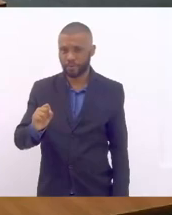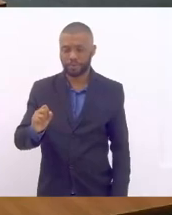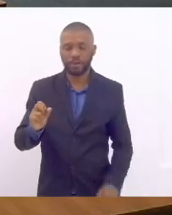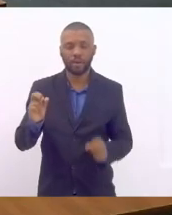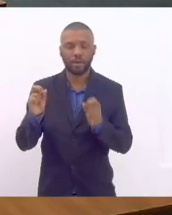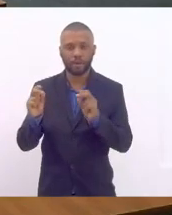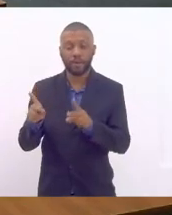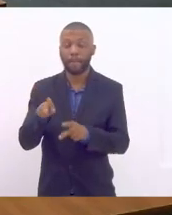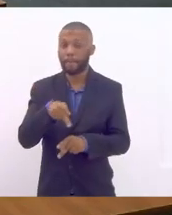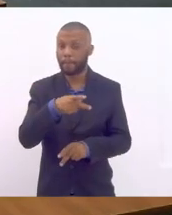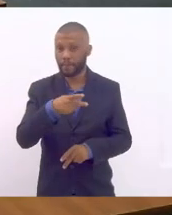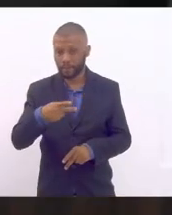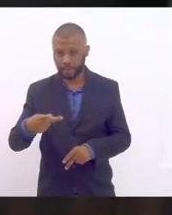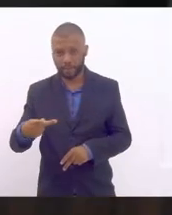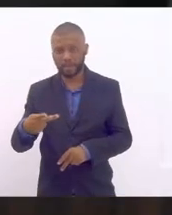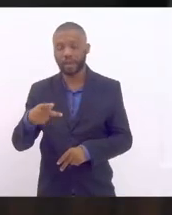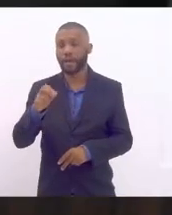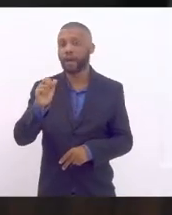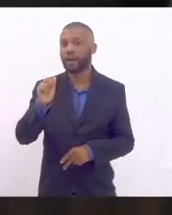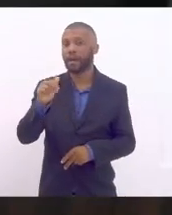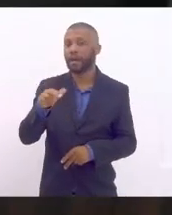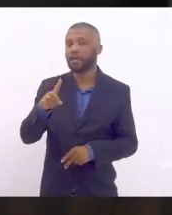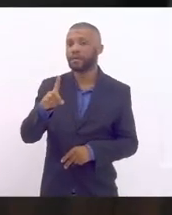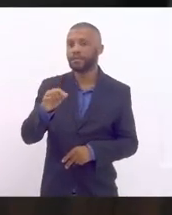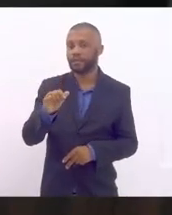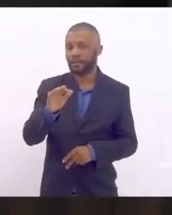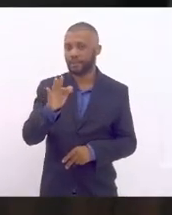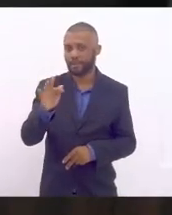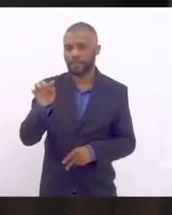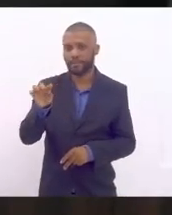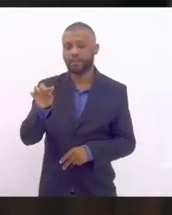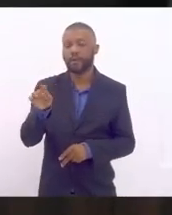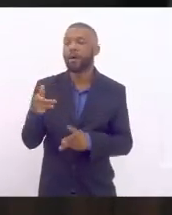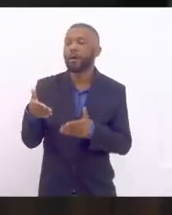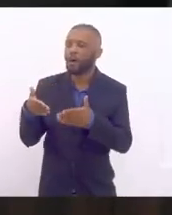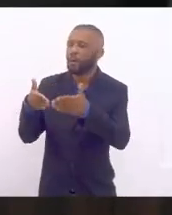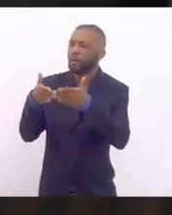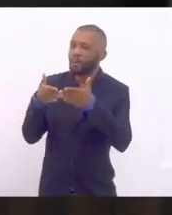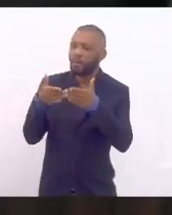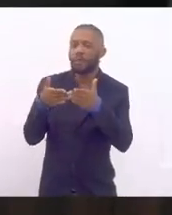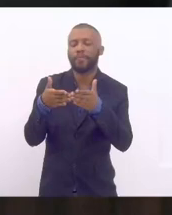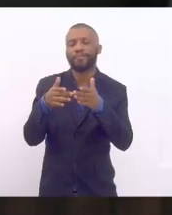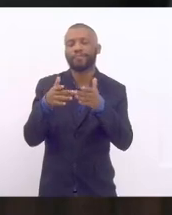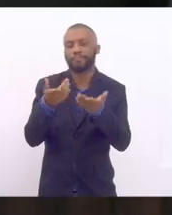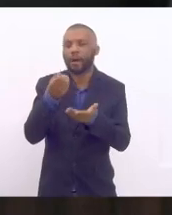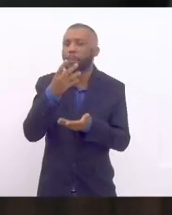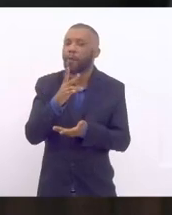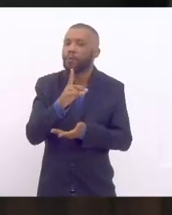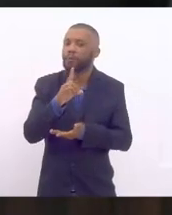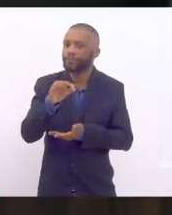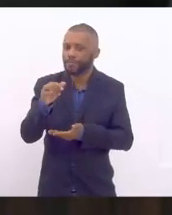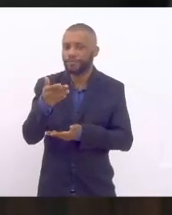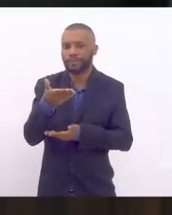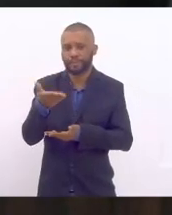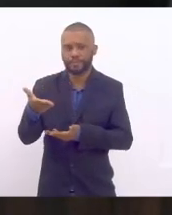é um sedã dif maracujá e por gentileza Marcos bom dia